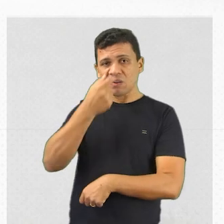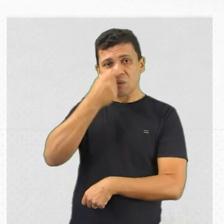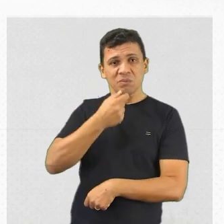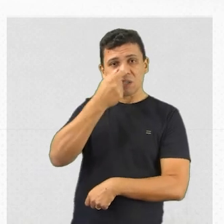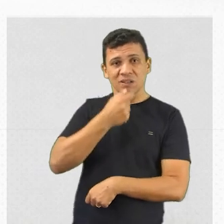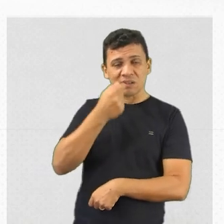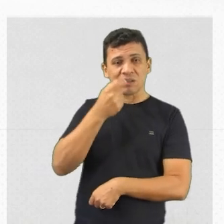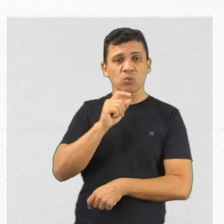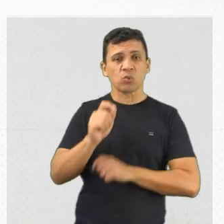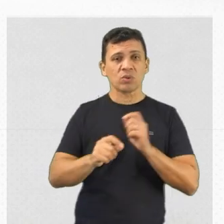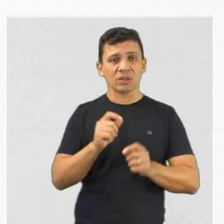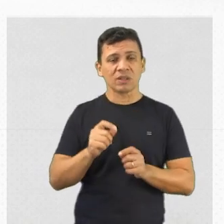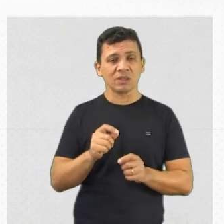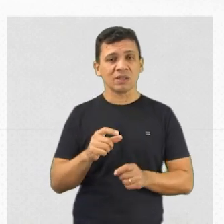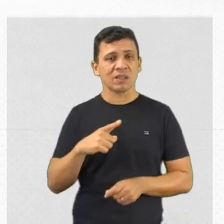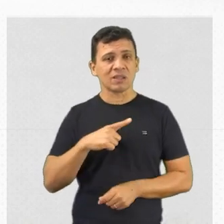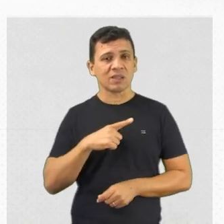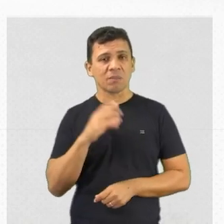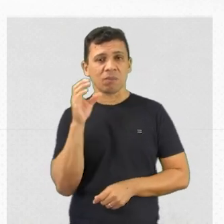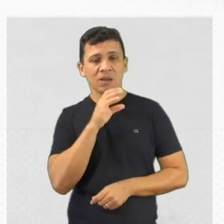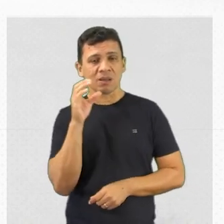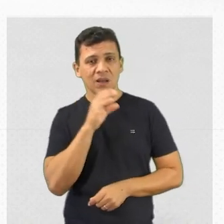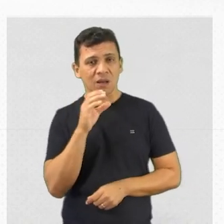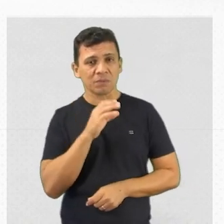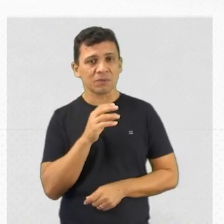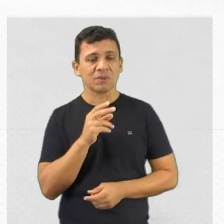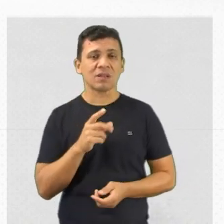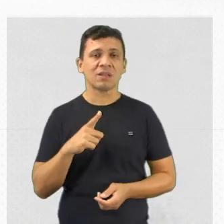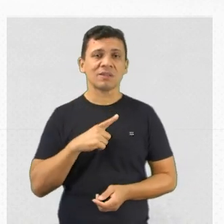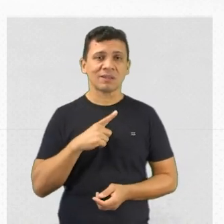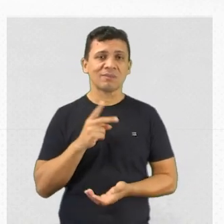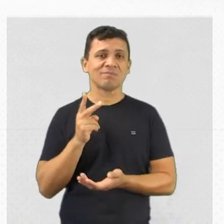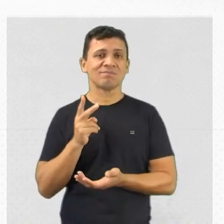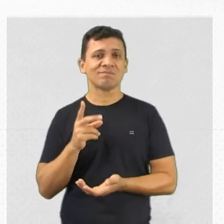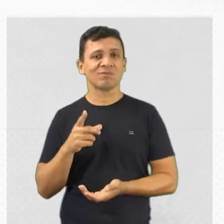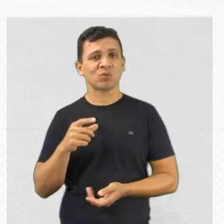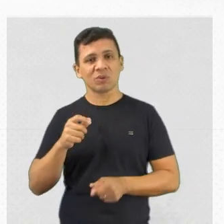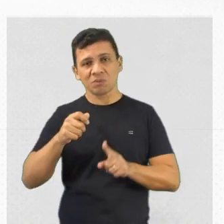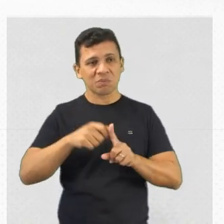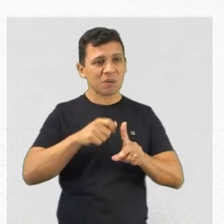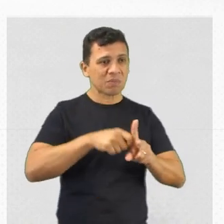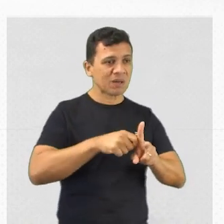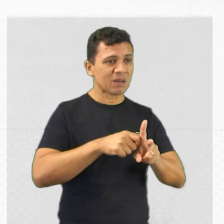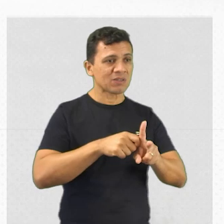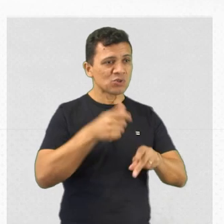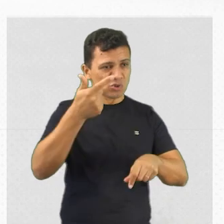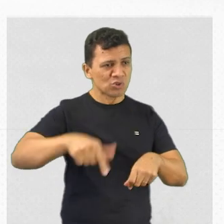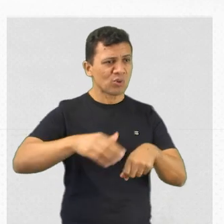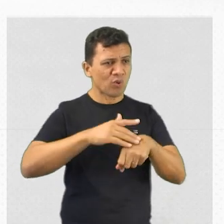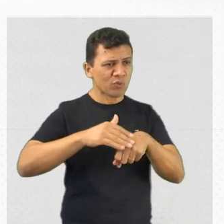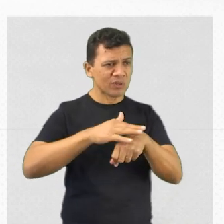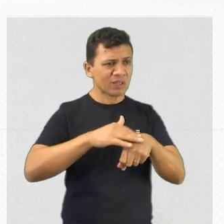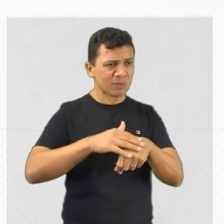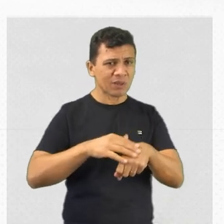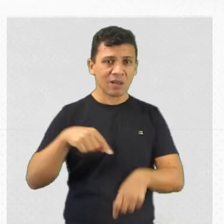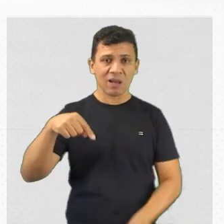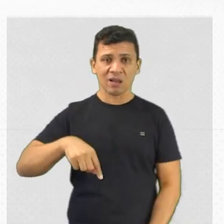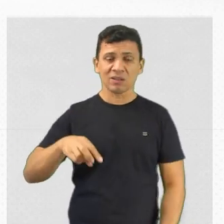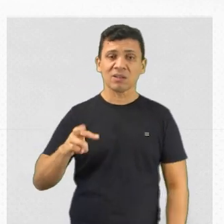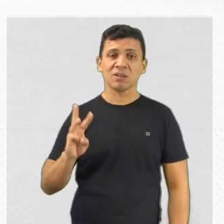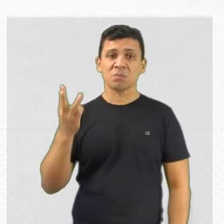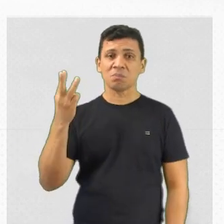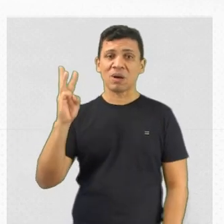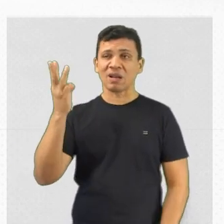num ciclo menor, né? A gente está ficando cada vez mais gripado. E aqui no Maranhão a gente tem essa